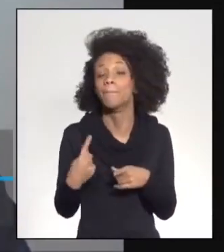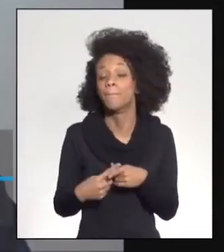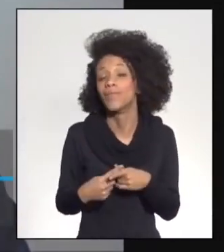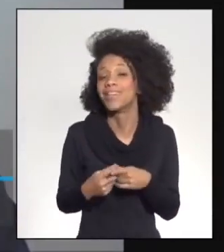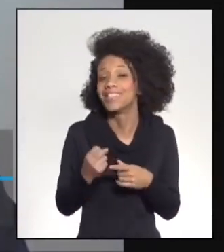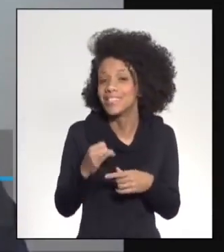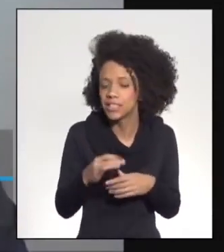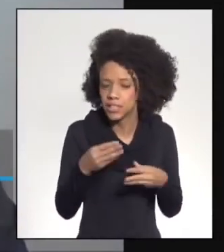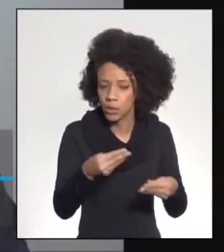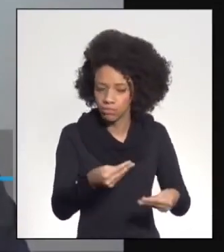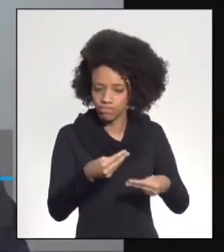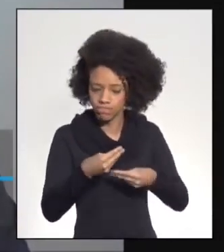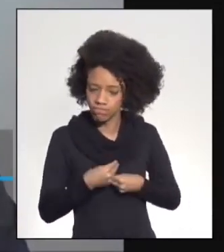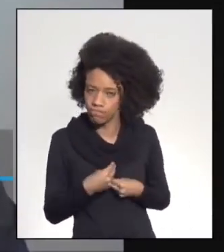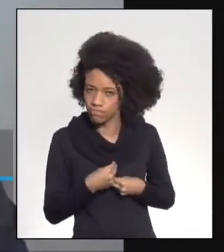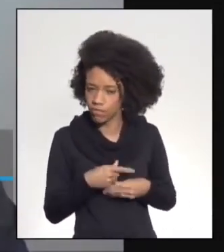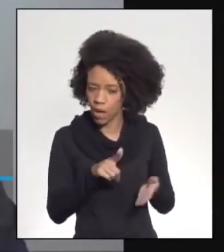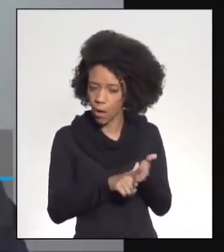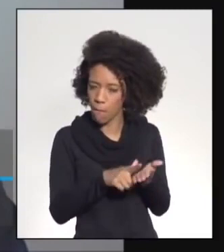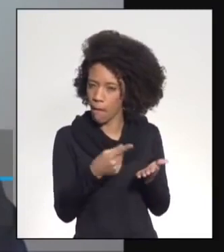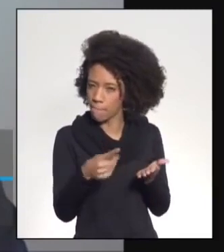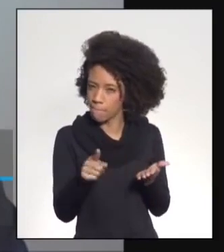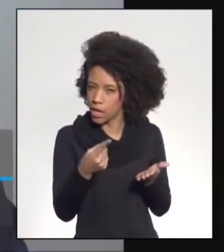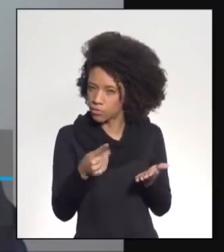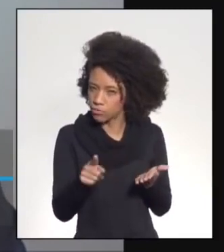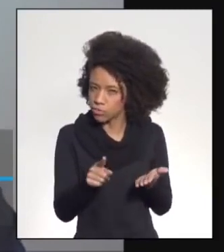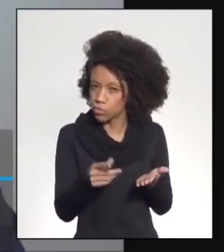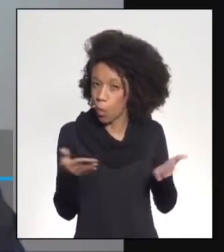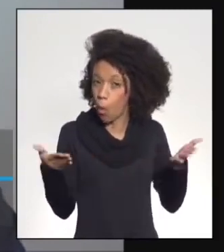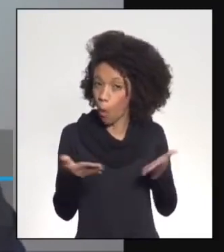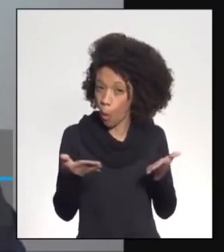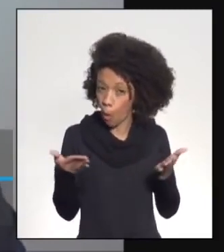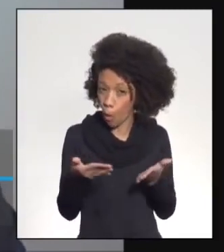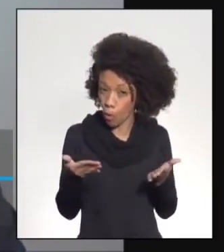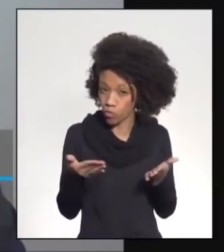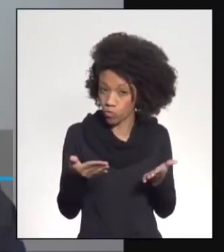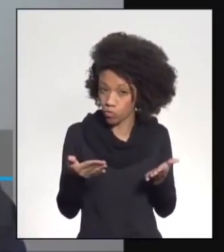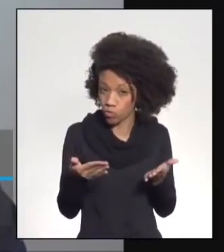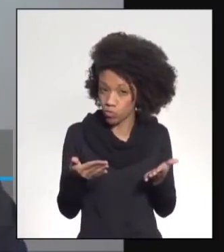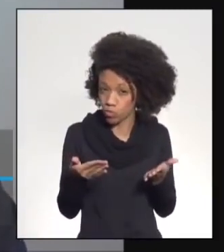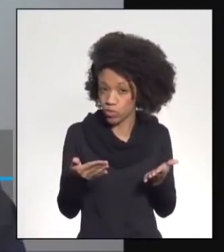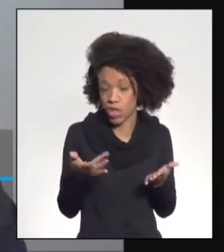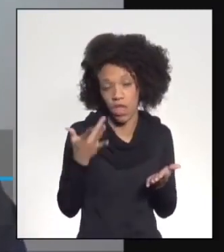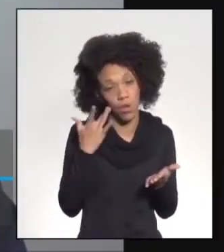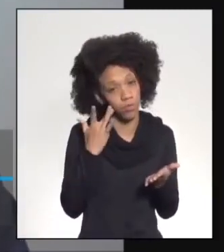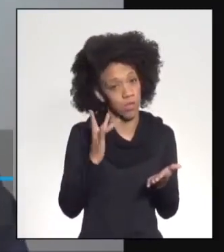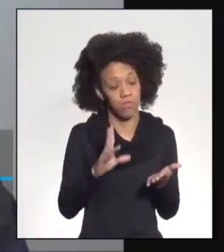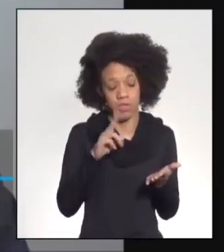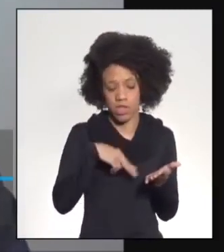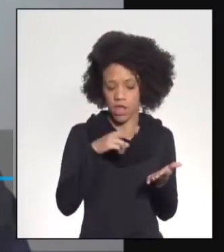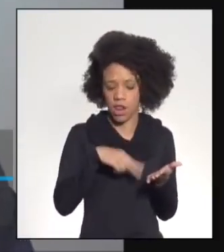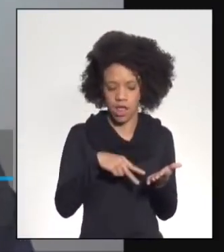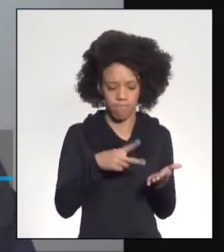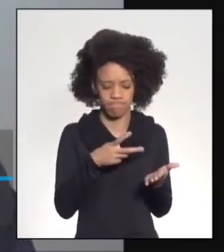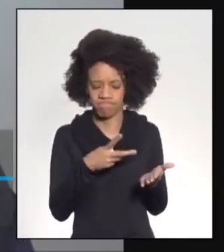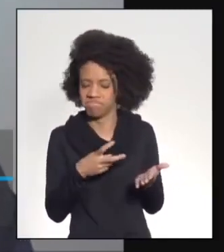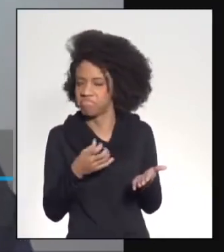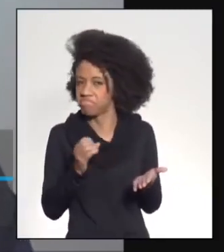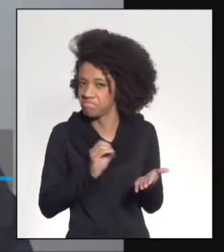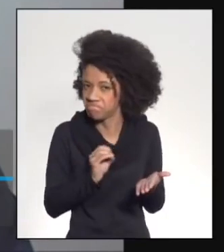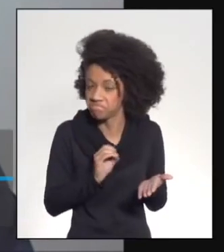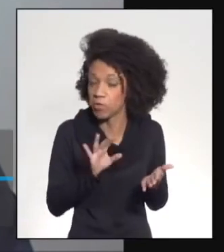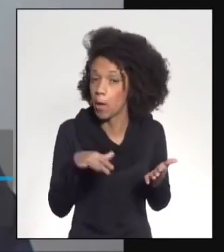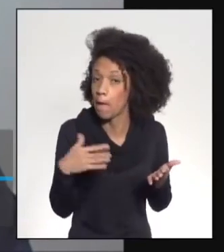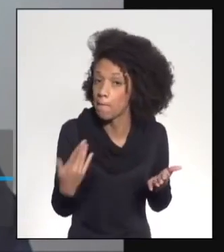eu receber uma partitura hoje eu não sei ler, não sei identificar. Mas